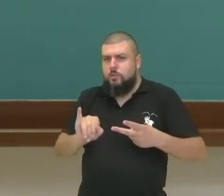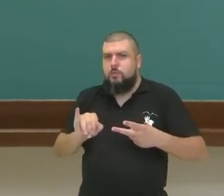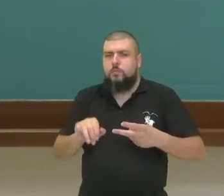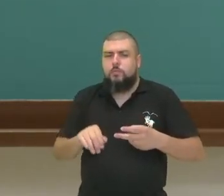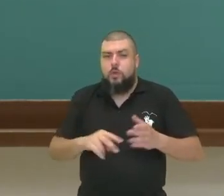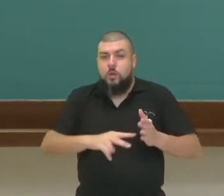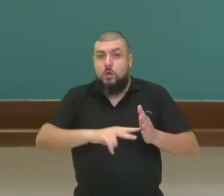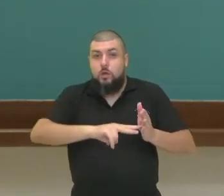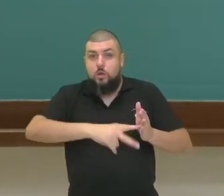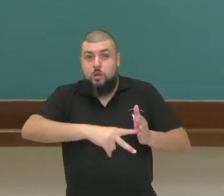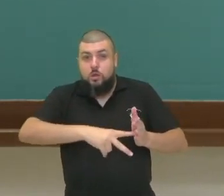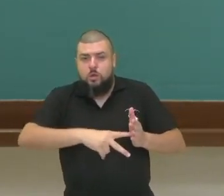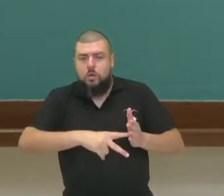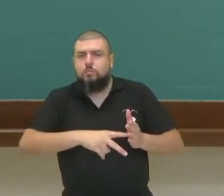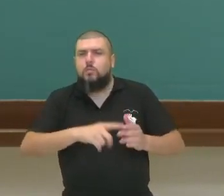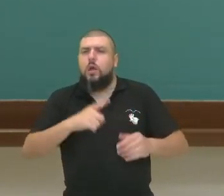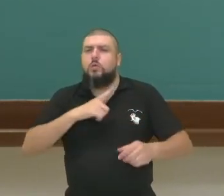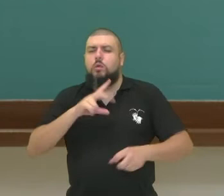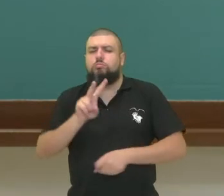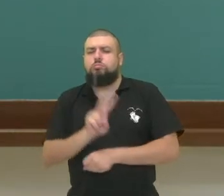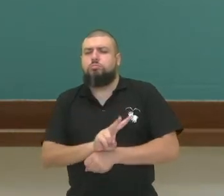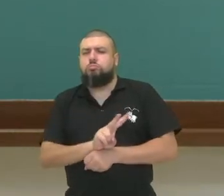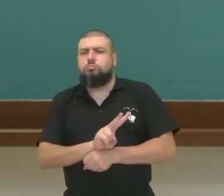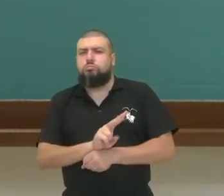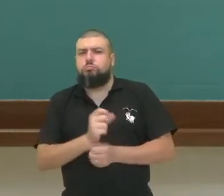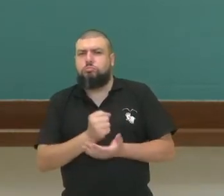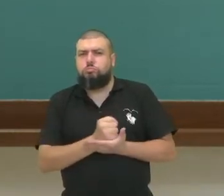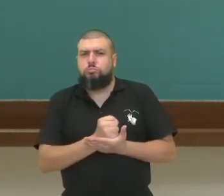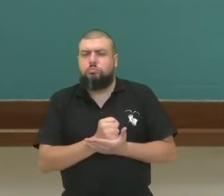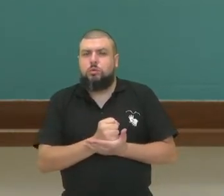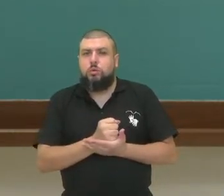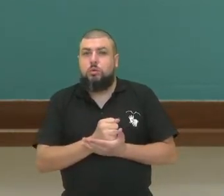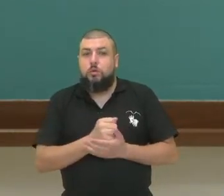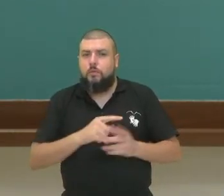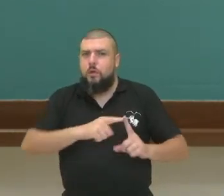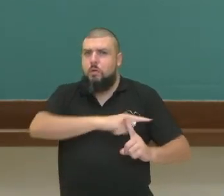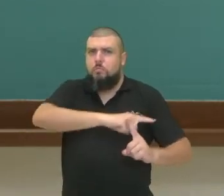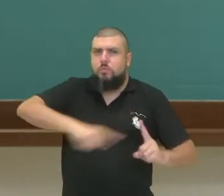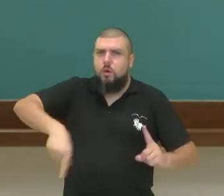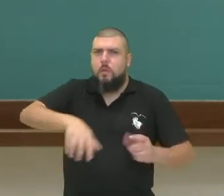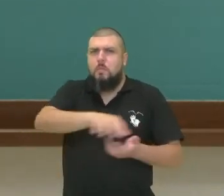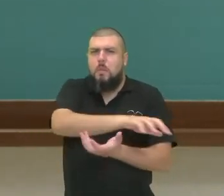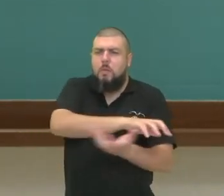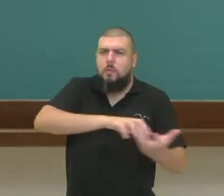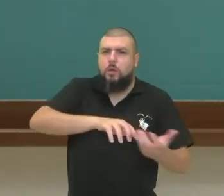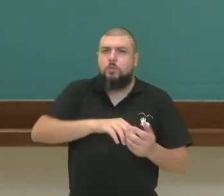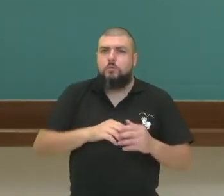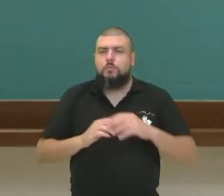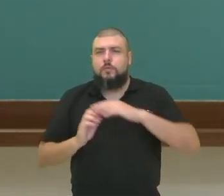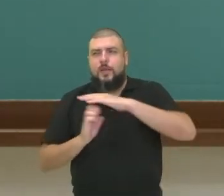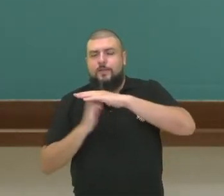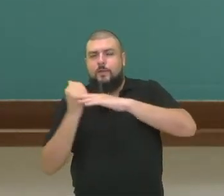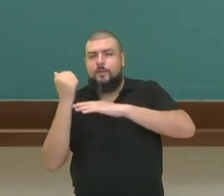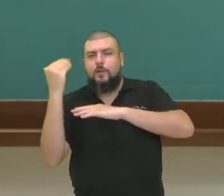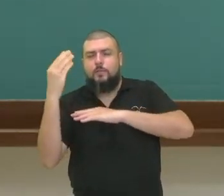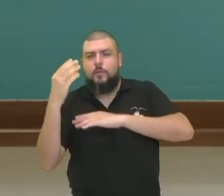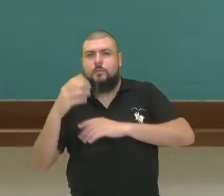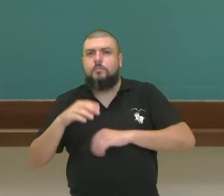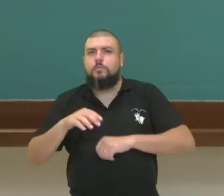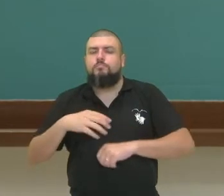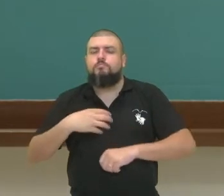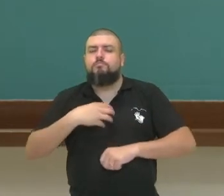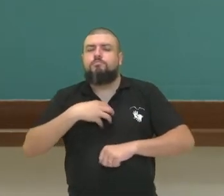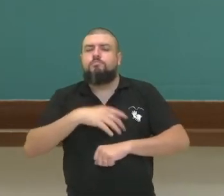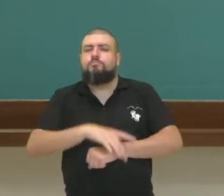poderiam fazer greves ou protestos. E isso aí dava mais segurança também para o empresário estrangeiro que quisesse eventualmente